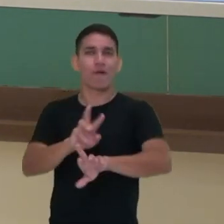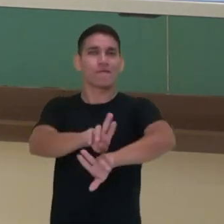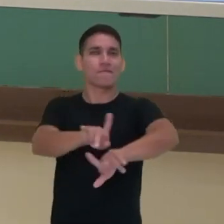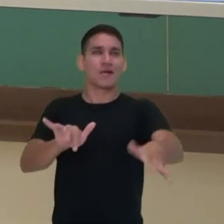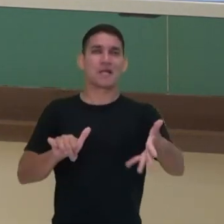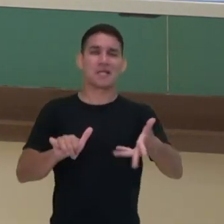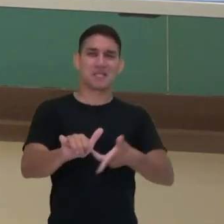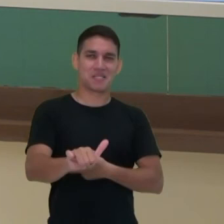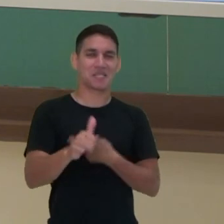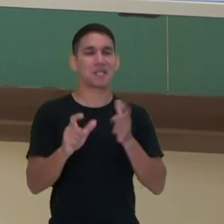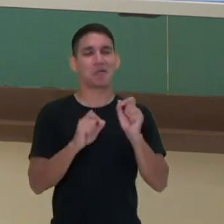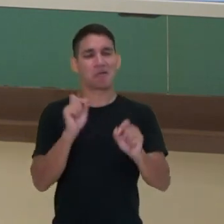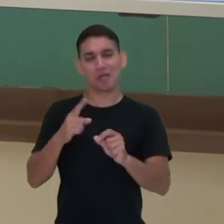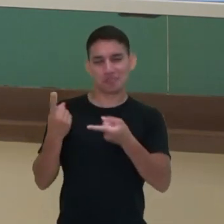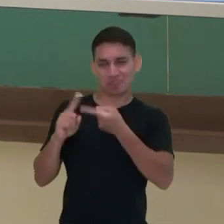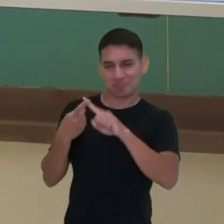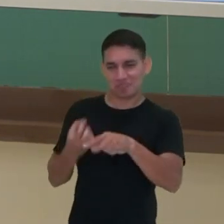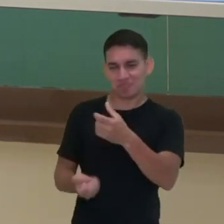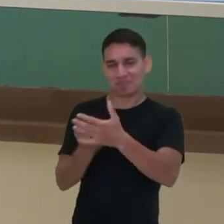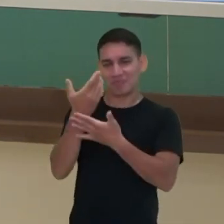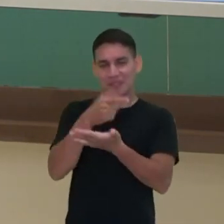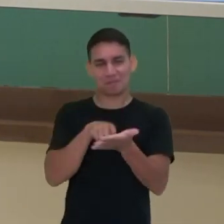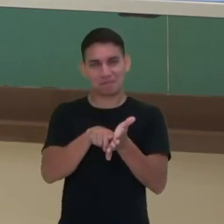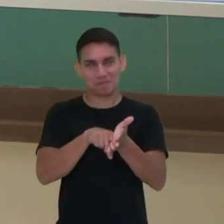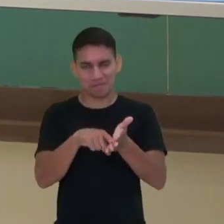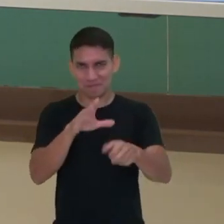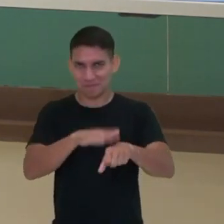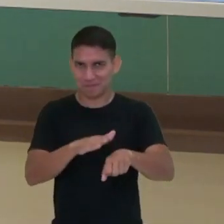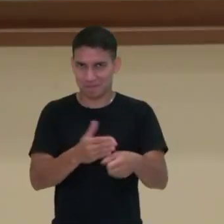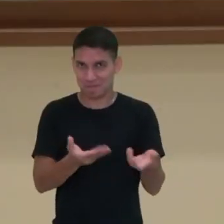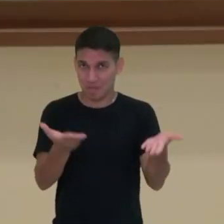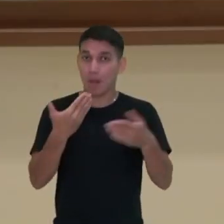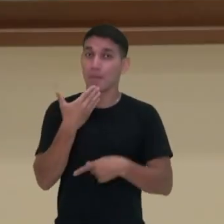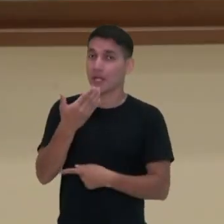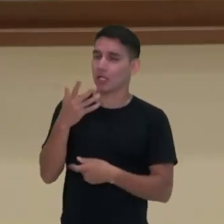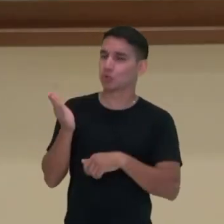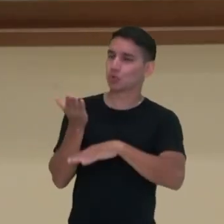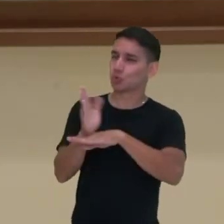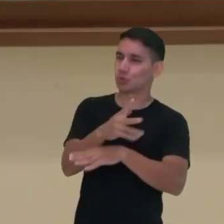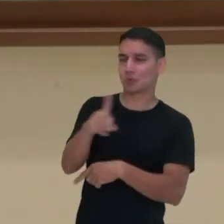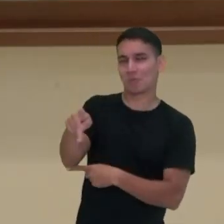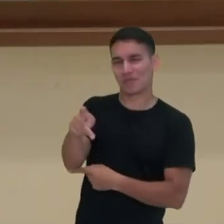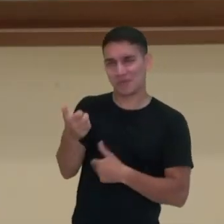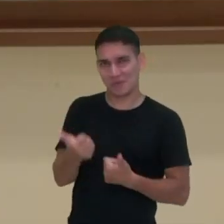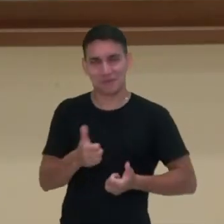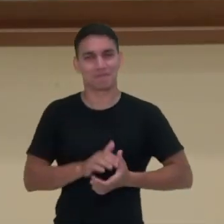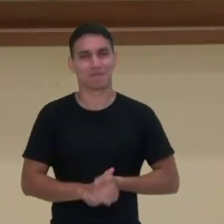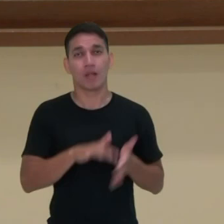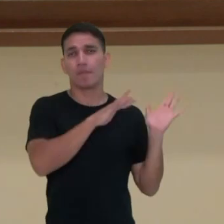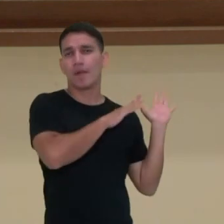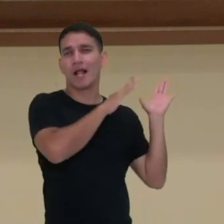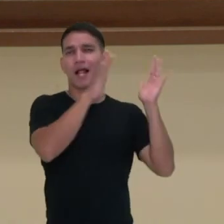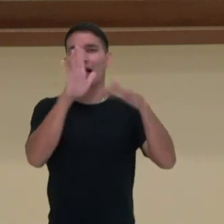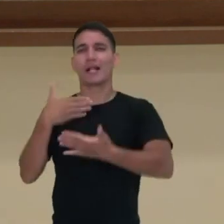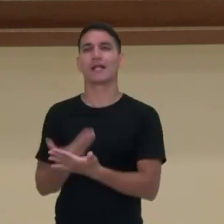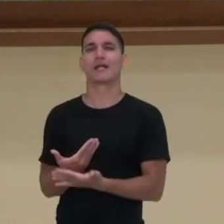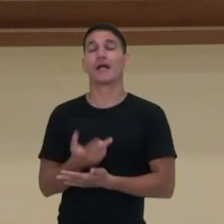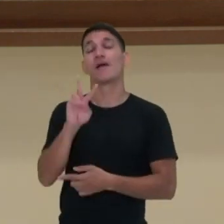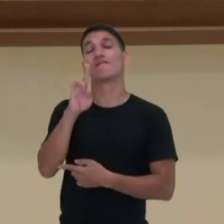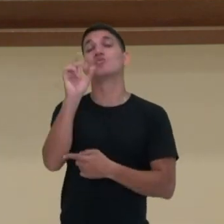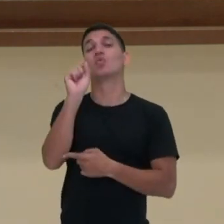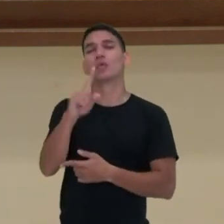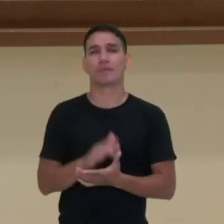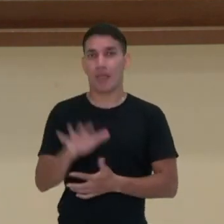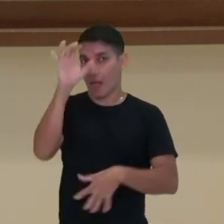elemento para fazer esse teu trabalho. Peça orientação para o teu professor. Beleza, galera? Então, o que nós vimos nessa aula?